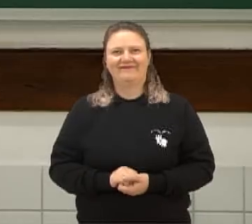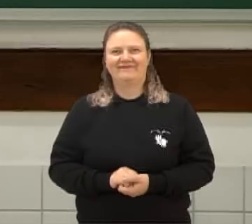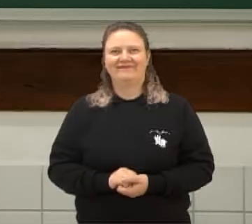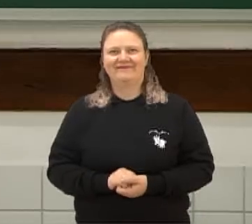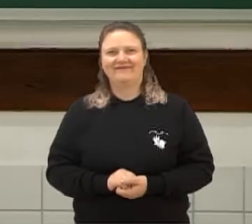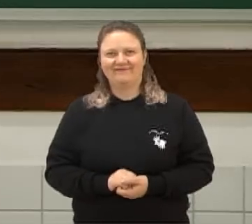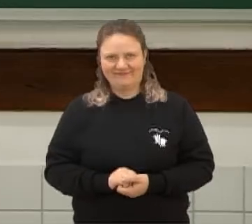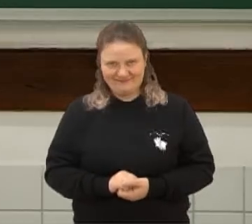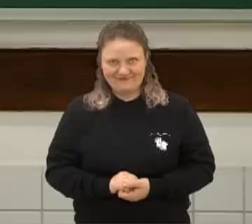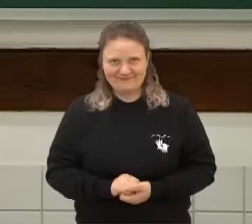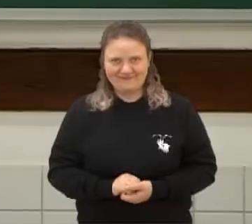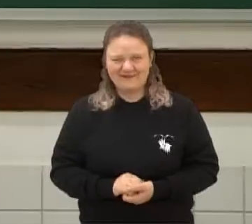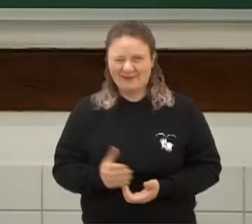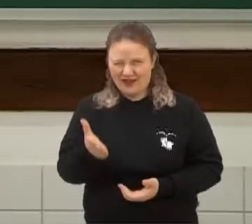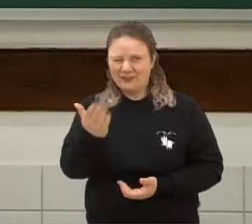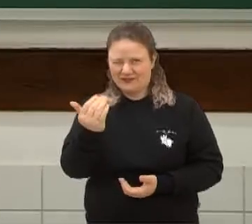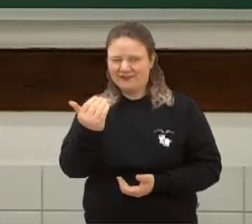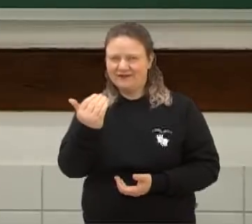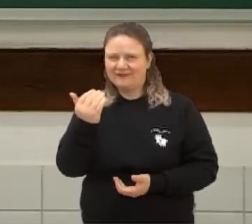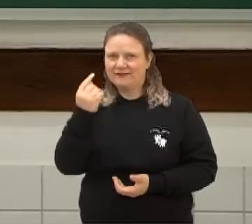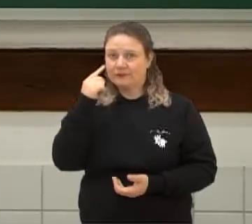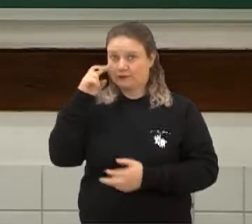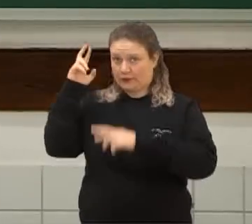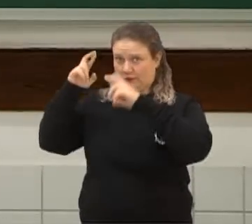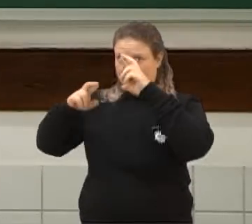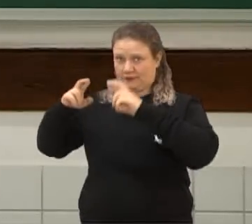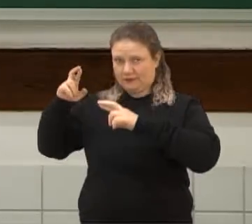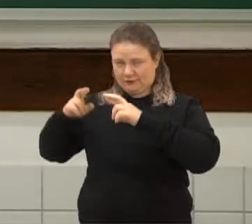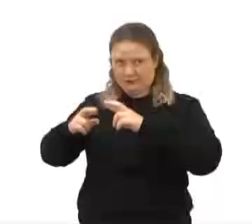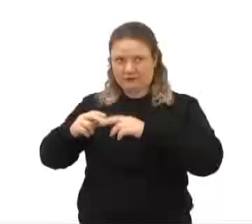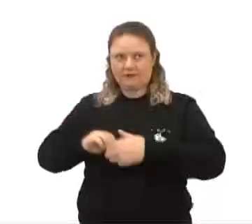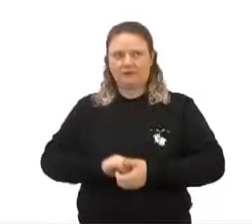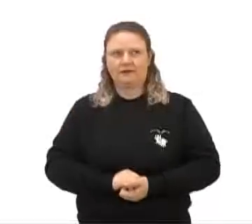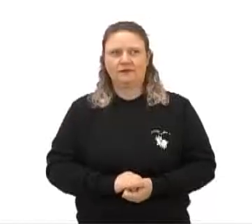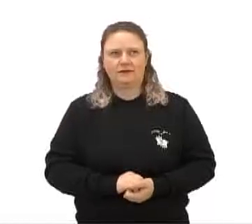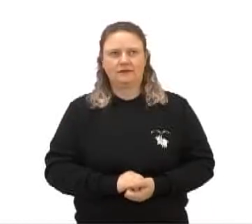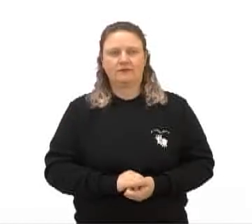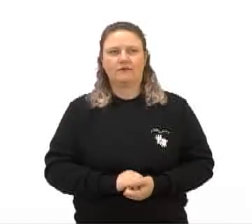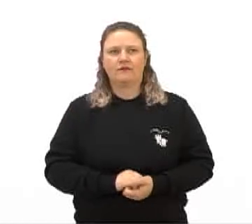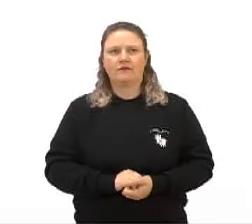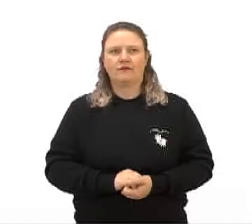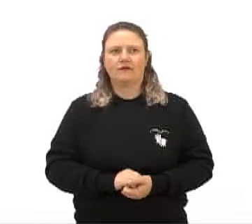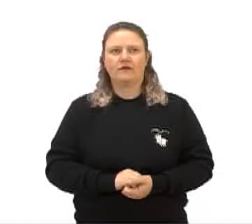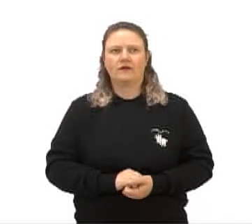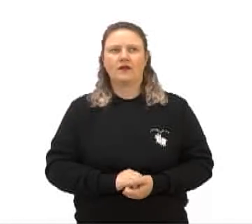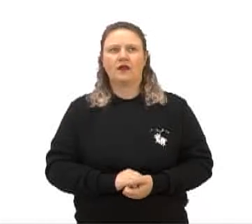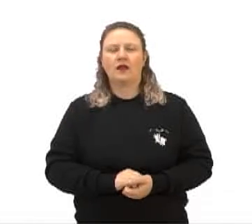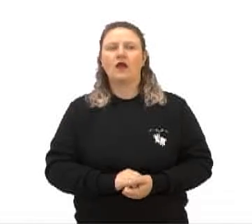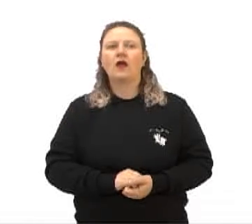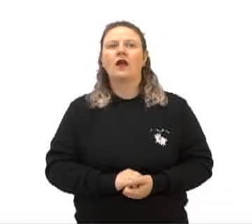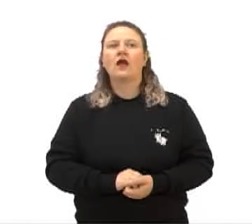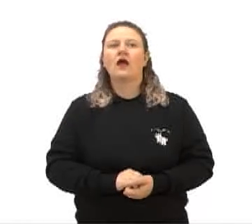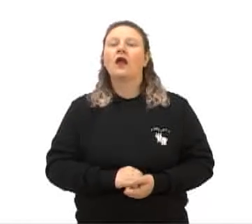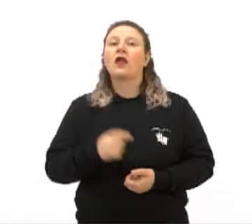Let's check the answer. Vamos lá, então. Ó, when was Queen formed? Vamos ver.